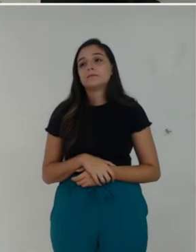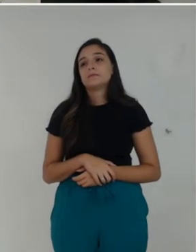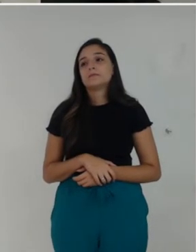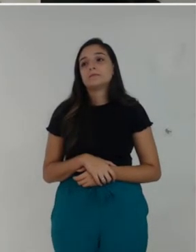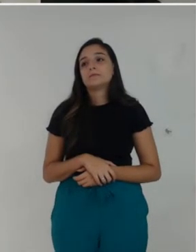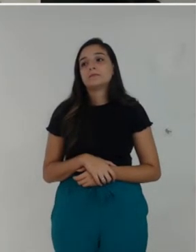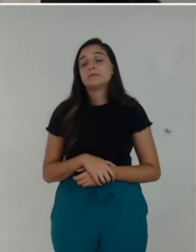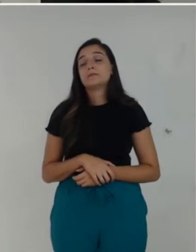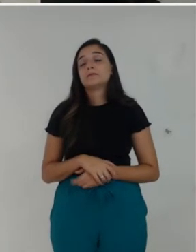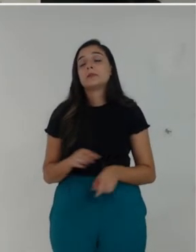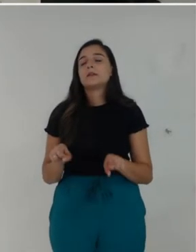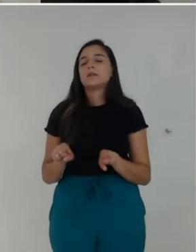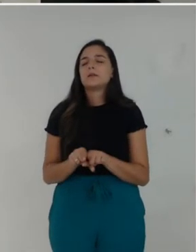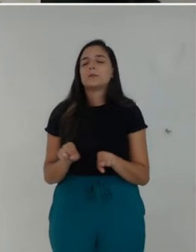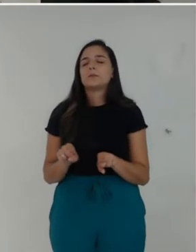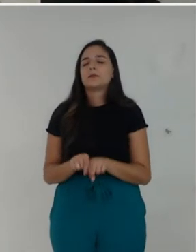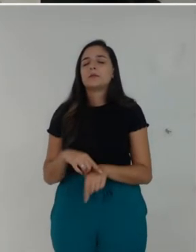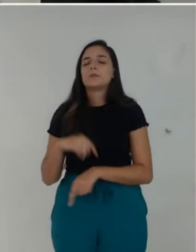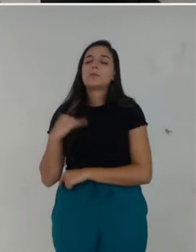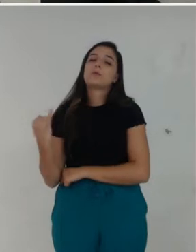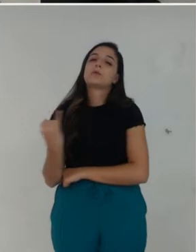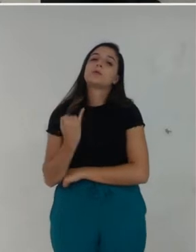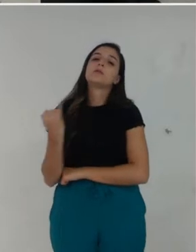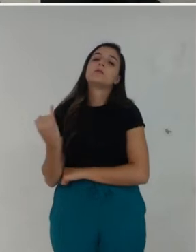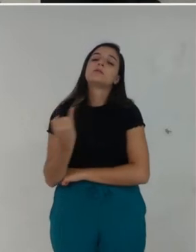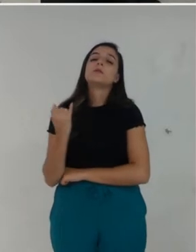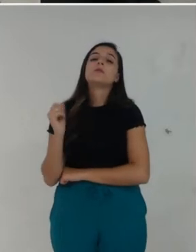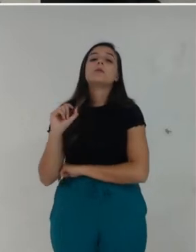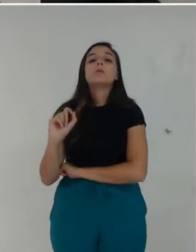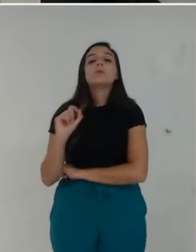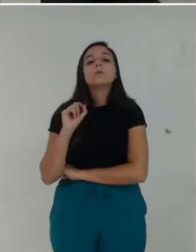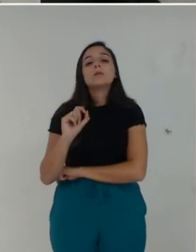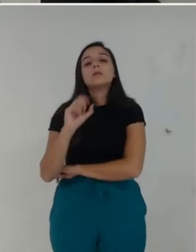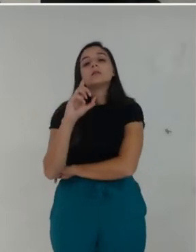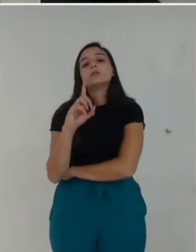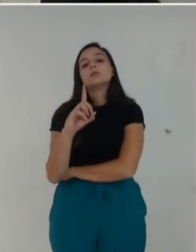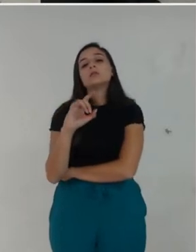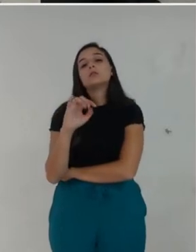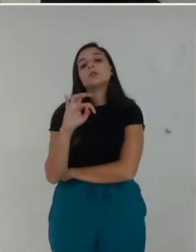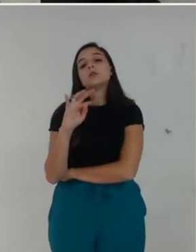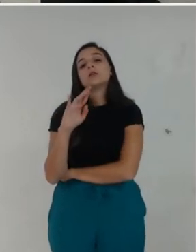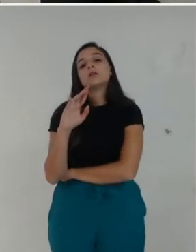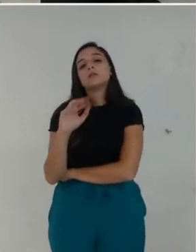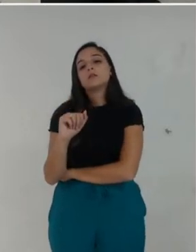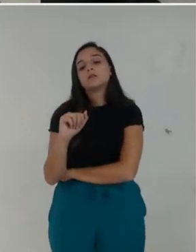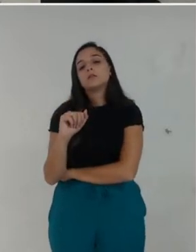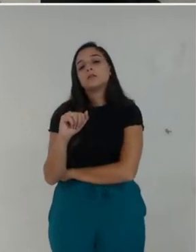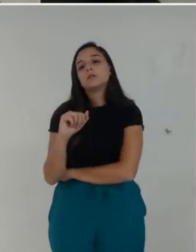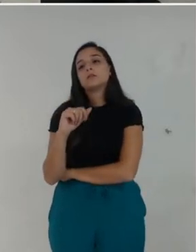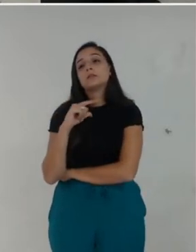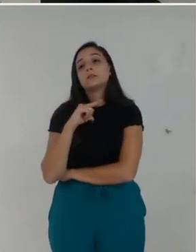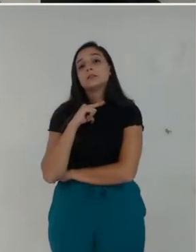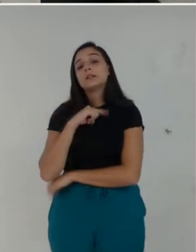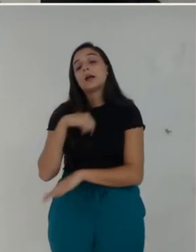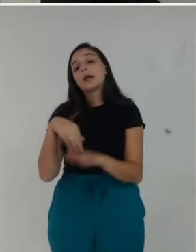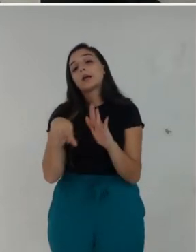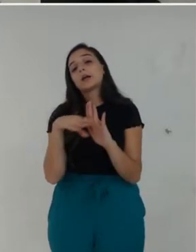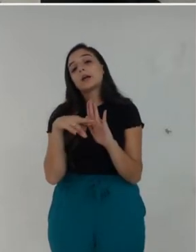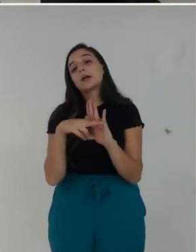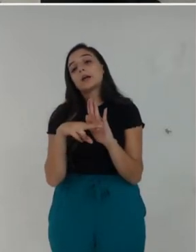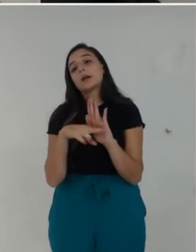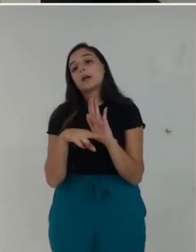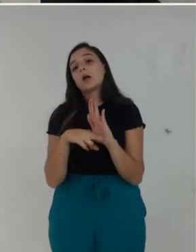Também uma coisa importante é que o DITRA tem alguns critérios, umas normas de composição